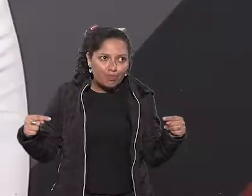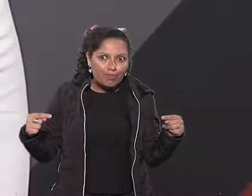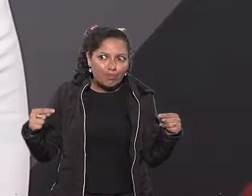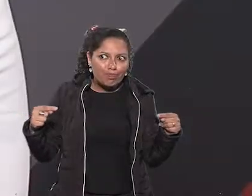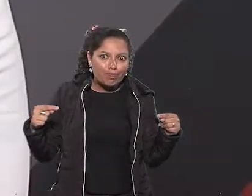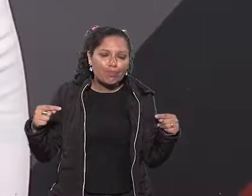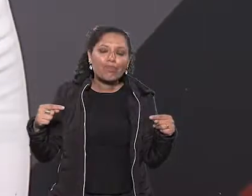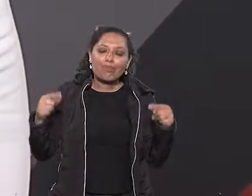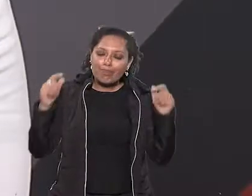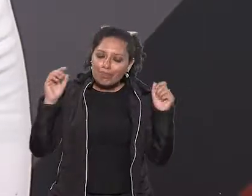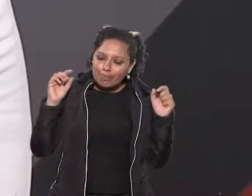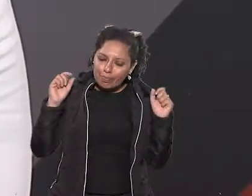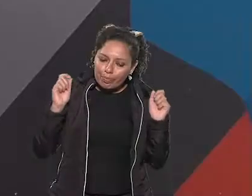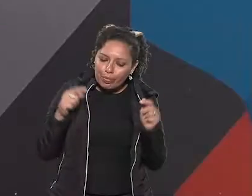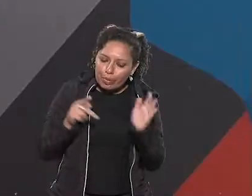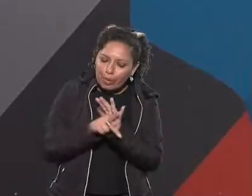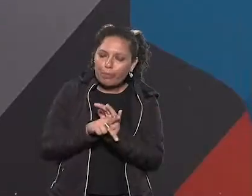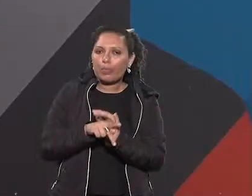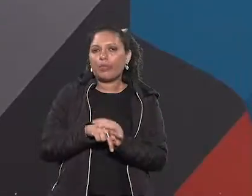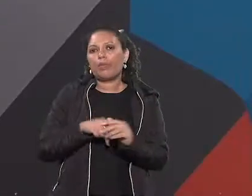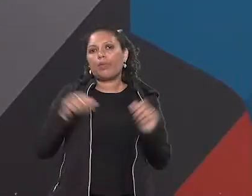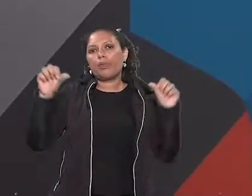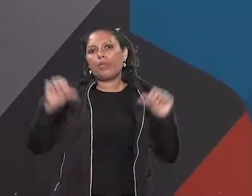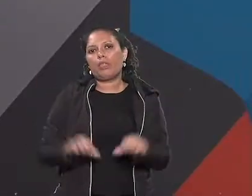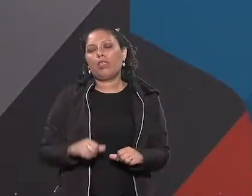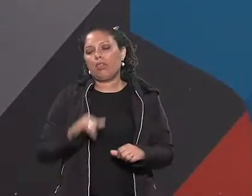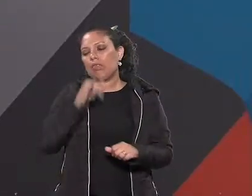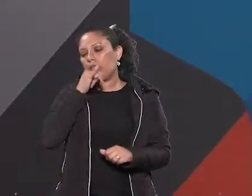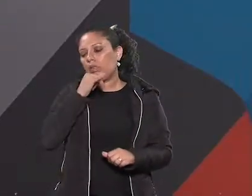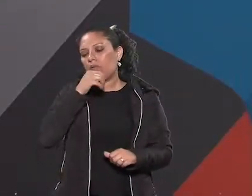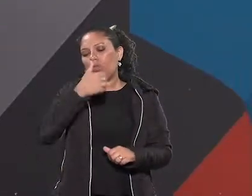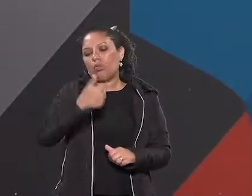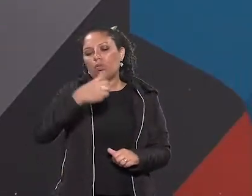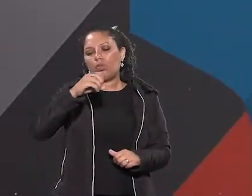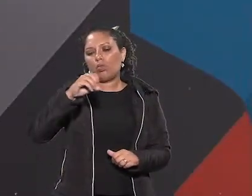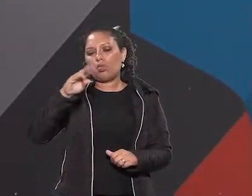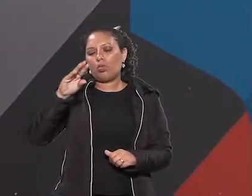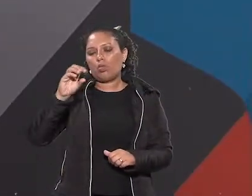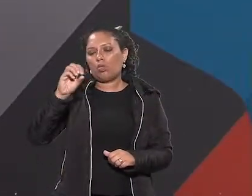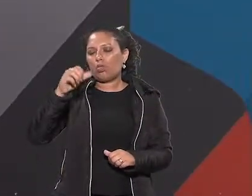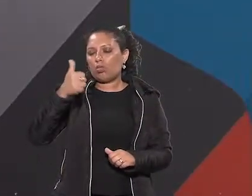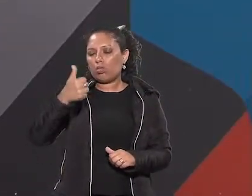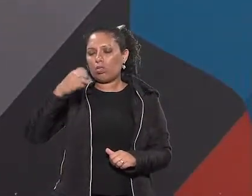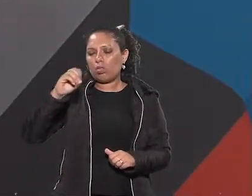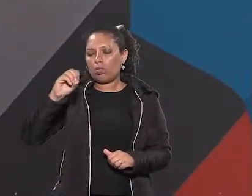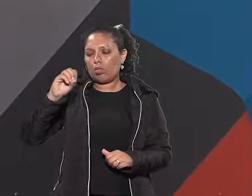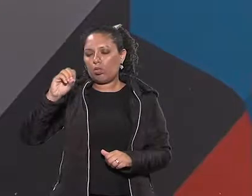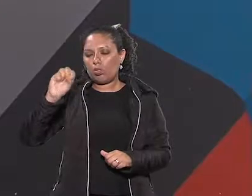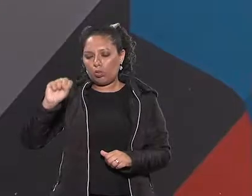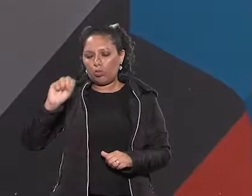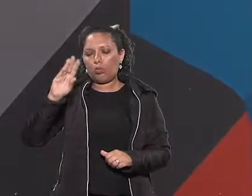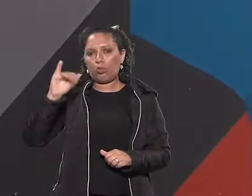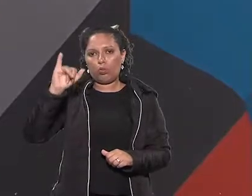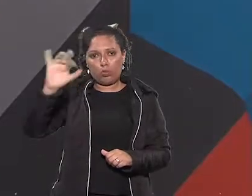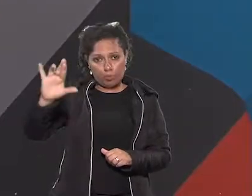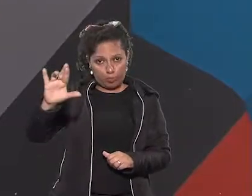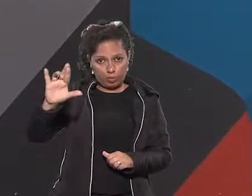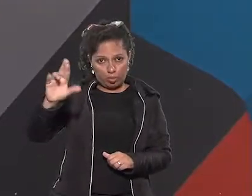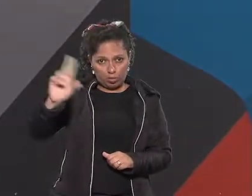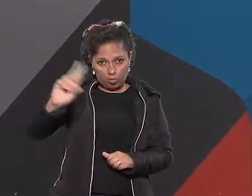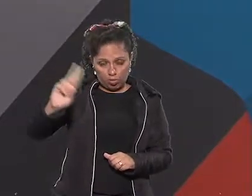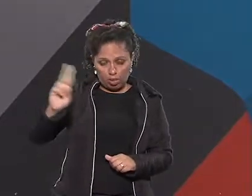proposital. Desses 108 bilhões, eu garanto a você que quase